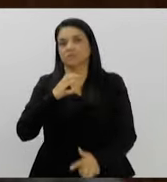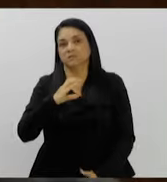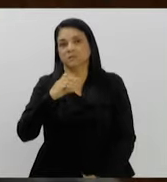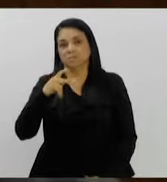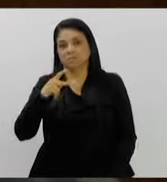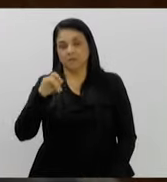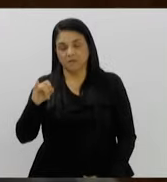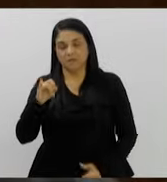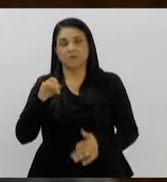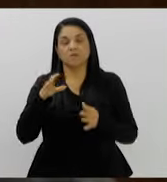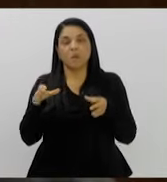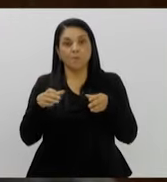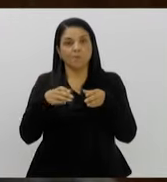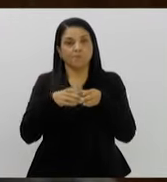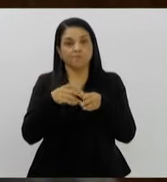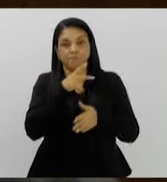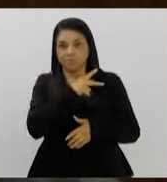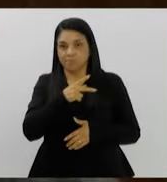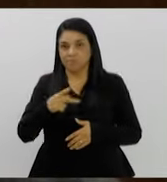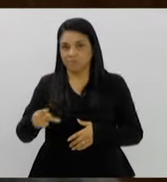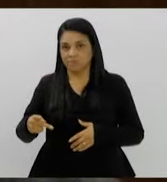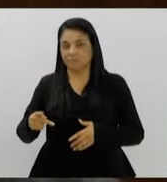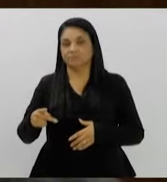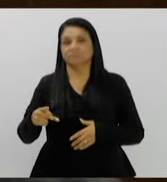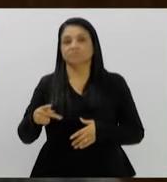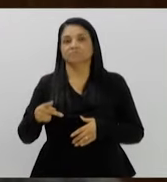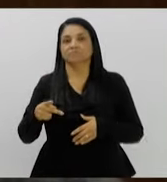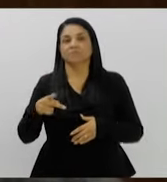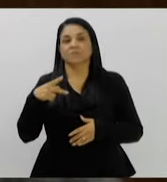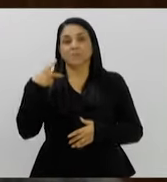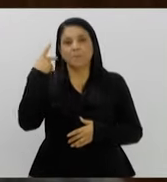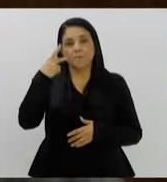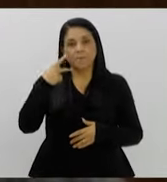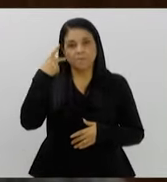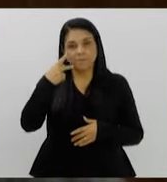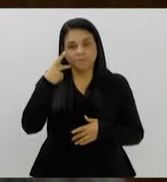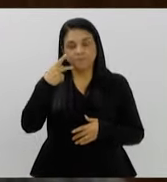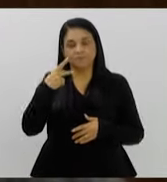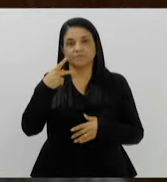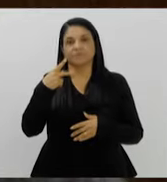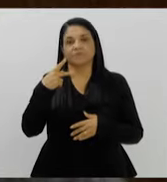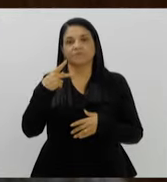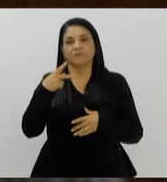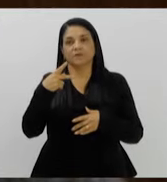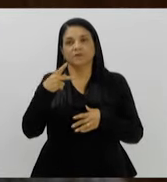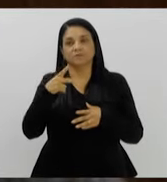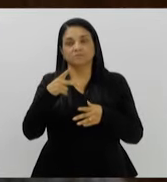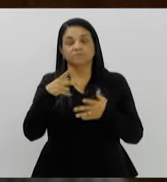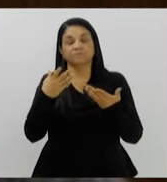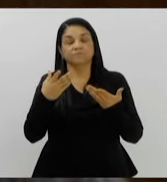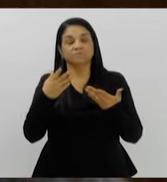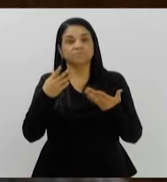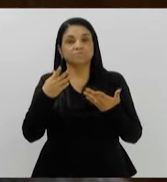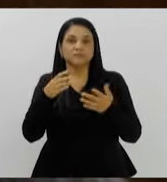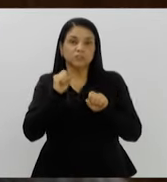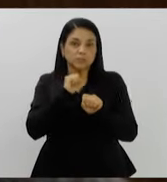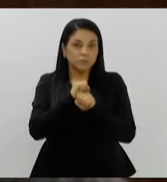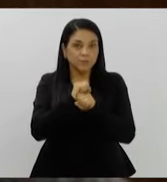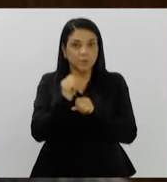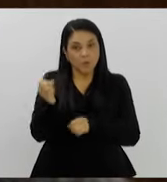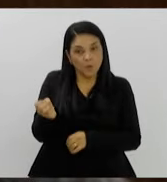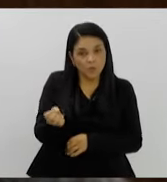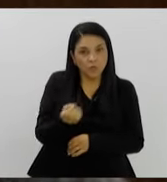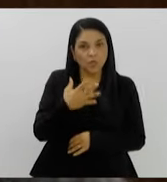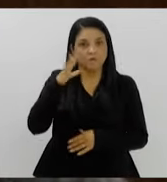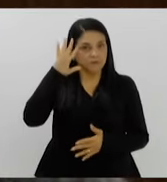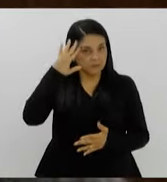parlamentar de inquérito está suspenso os trabalhos até que se haja uma uma nova uma nova decisão E